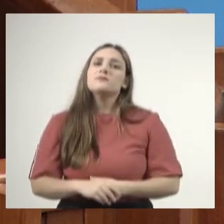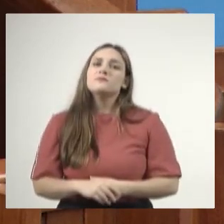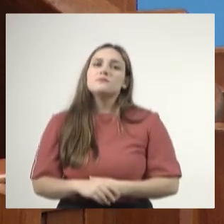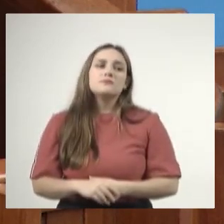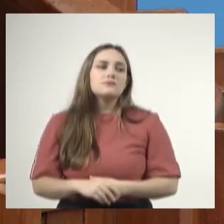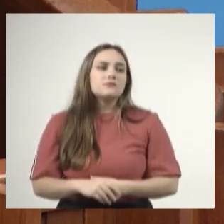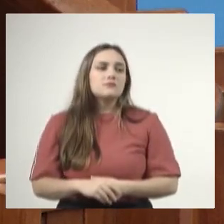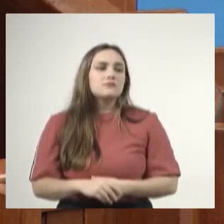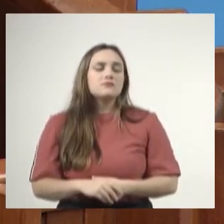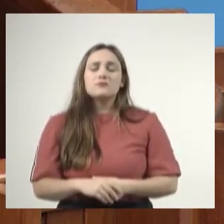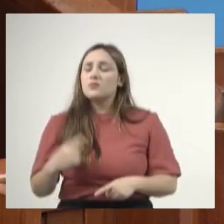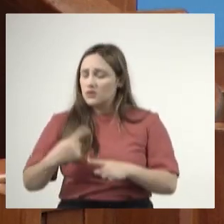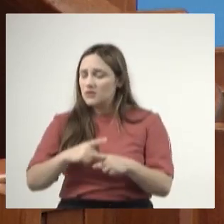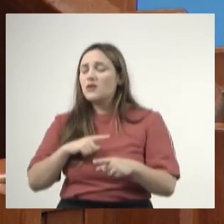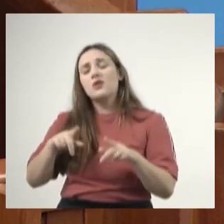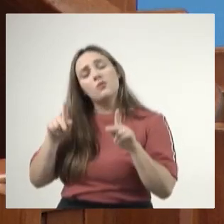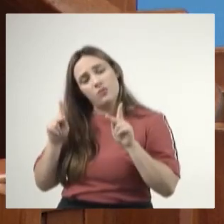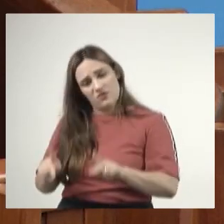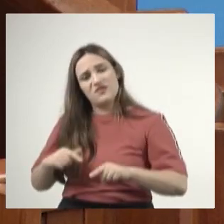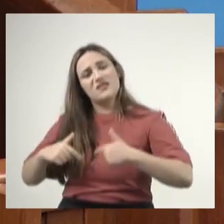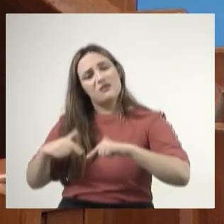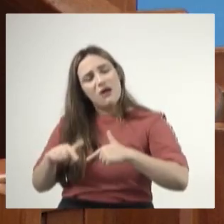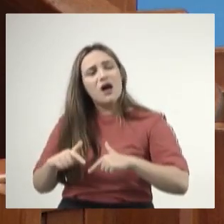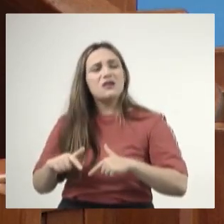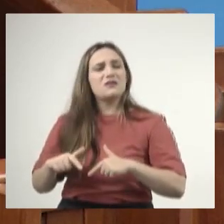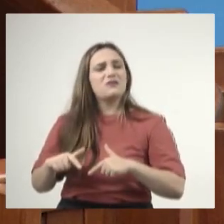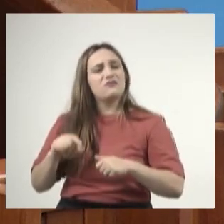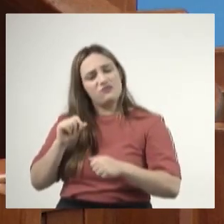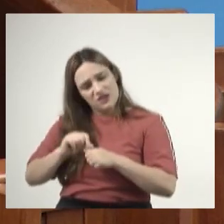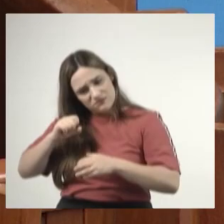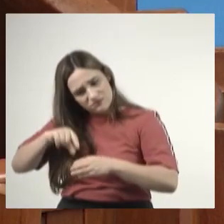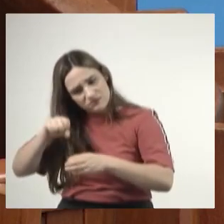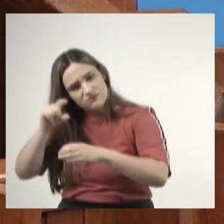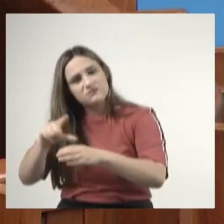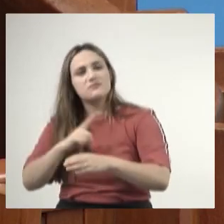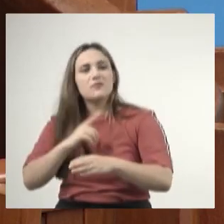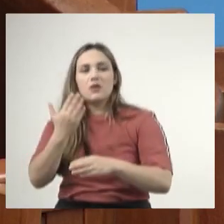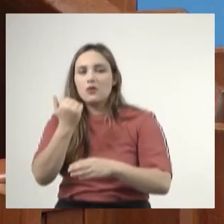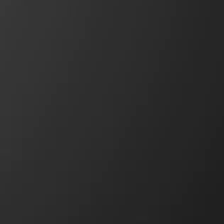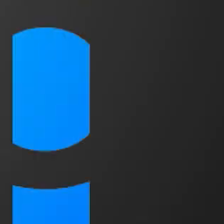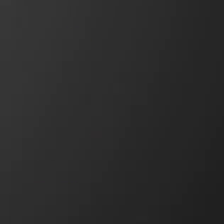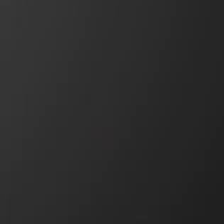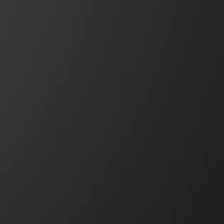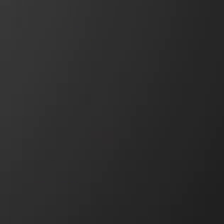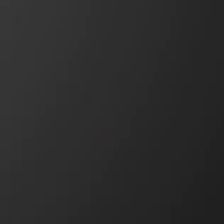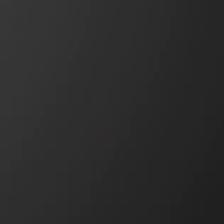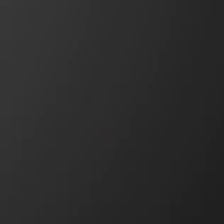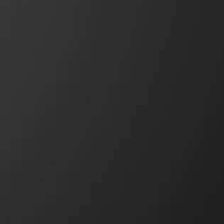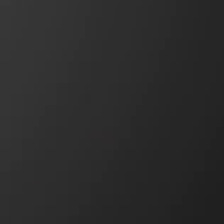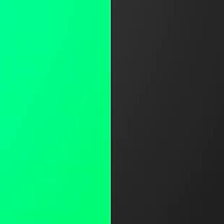que, honestamente, homens e mulheres que trabalham, produzem e trazem o alimento à nossa mesa.